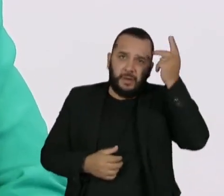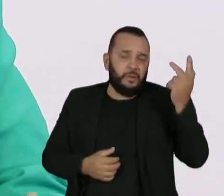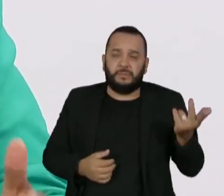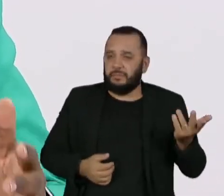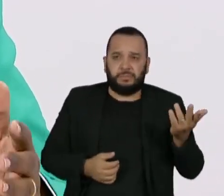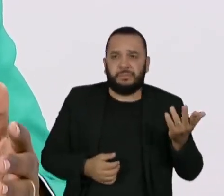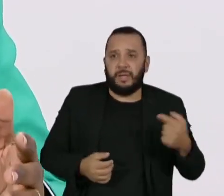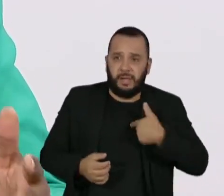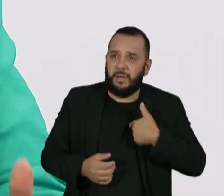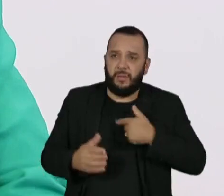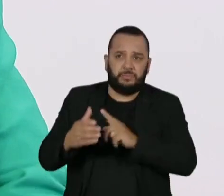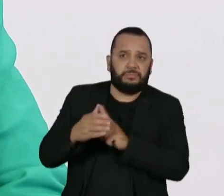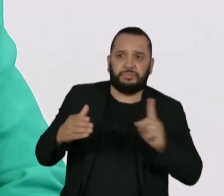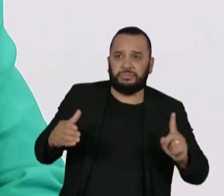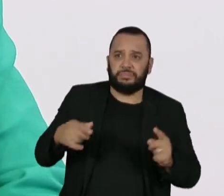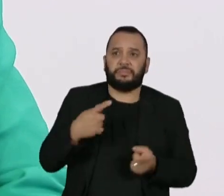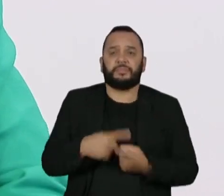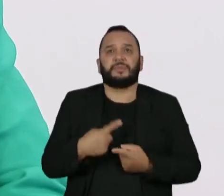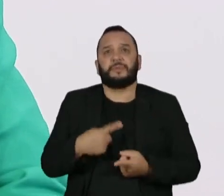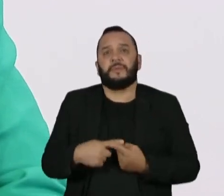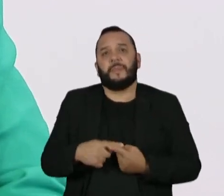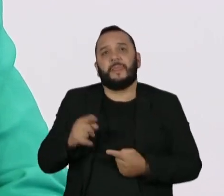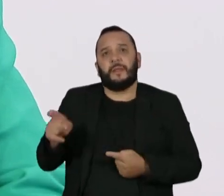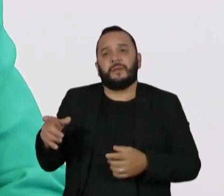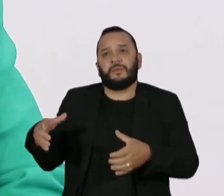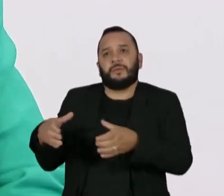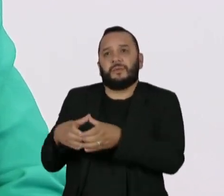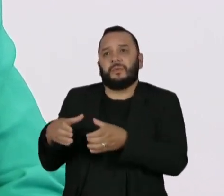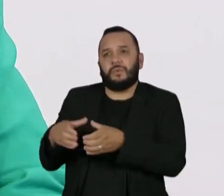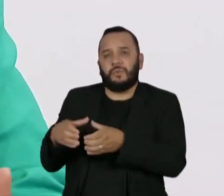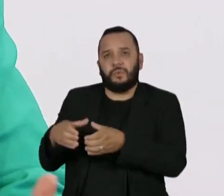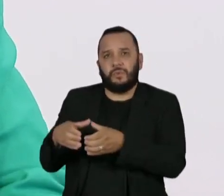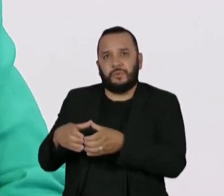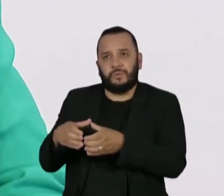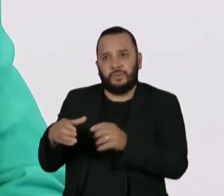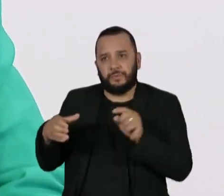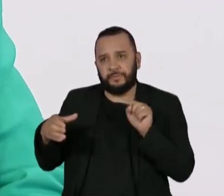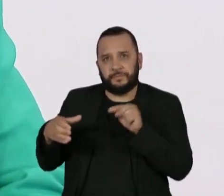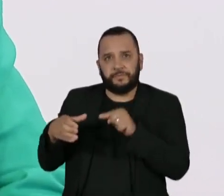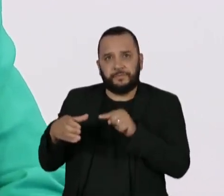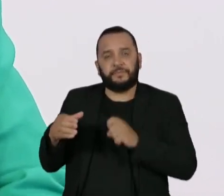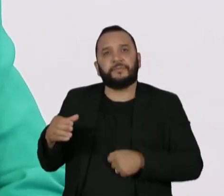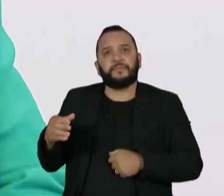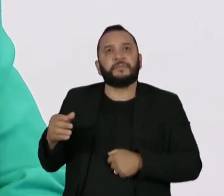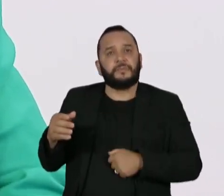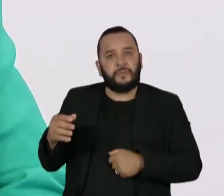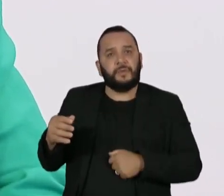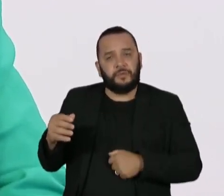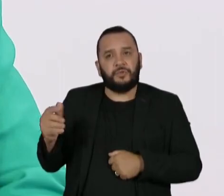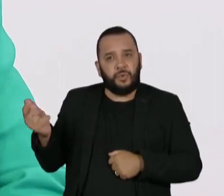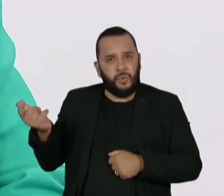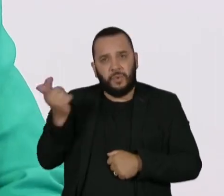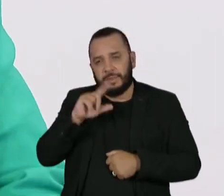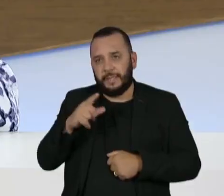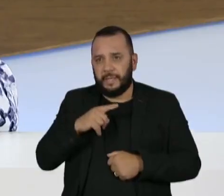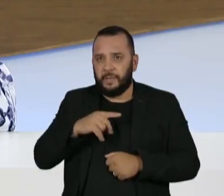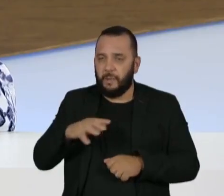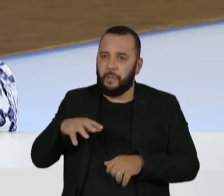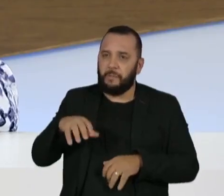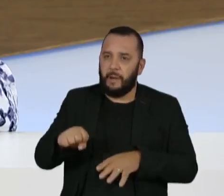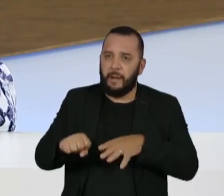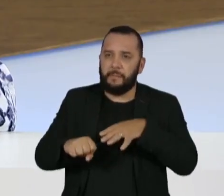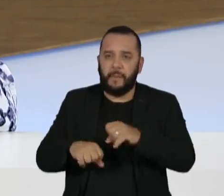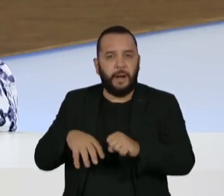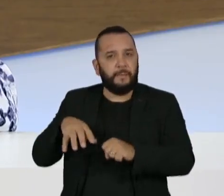quê? Enquanto grupo, a gente conquistou, em números, tudo o que um artista